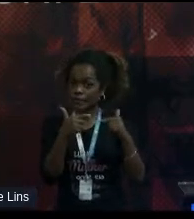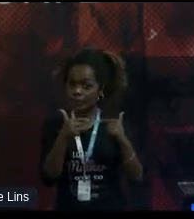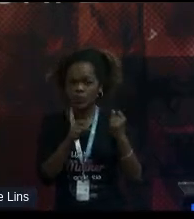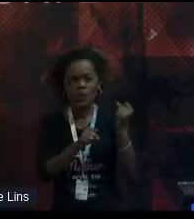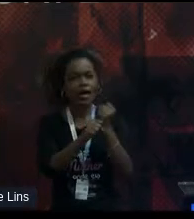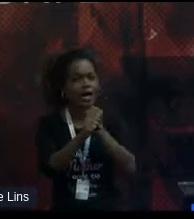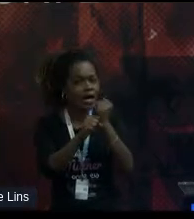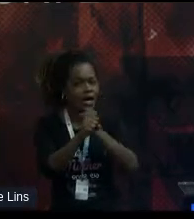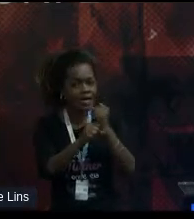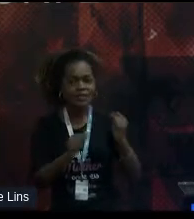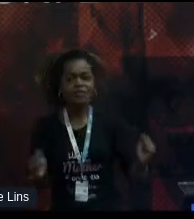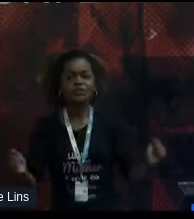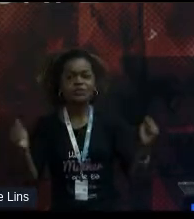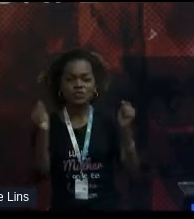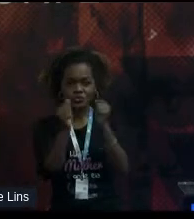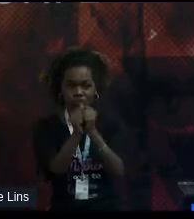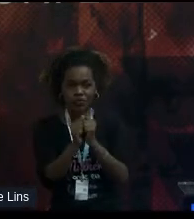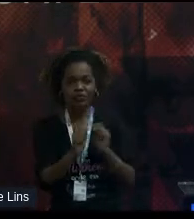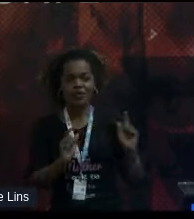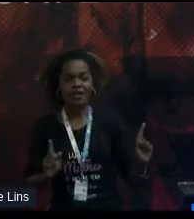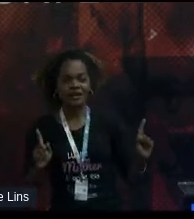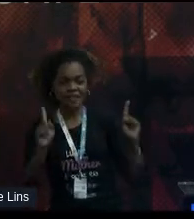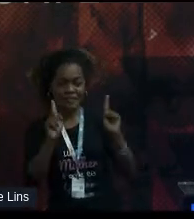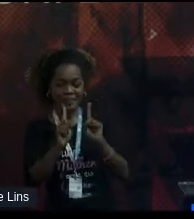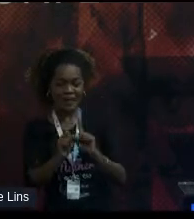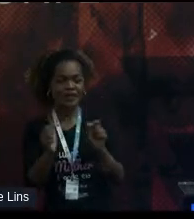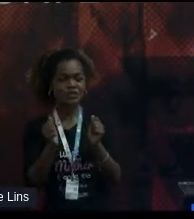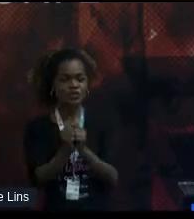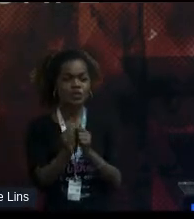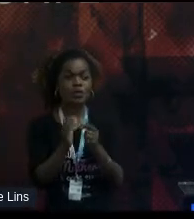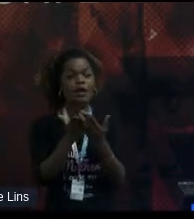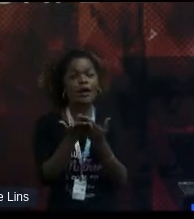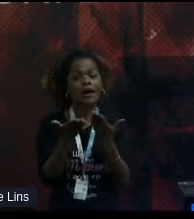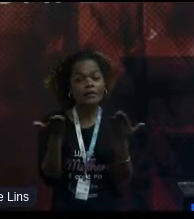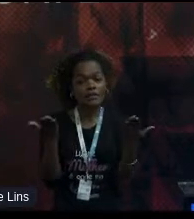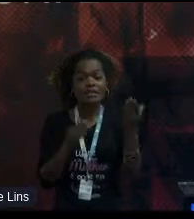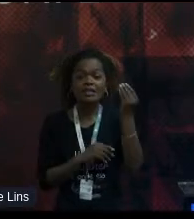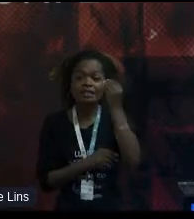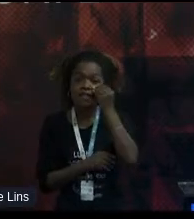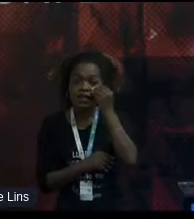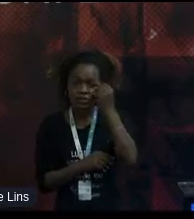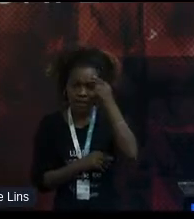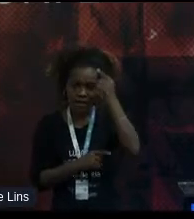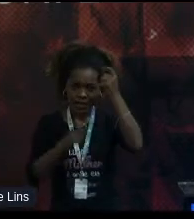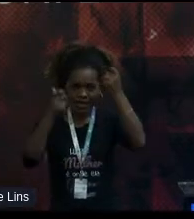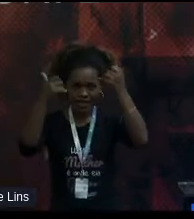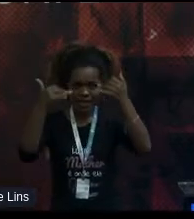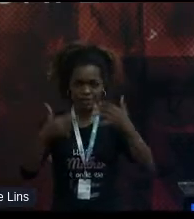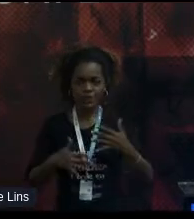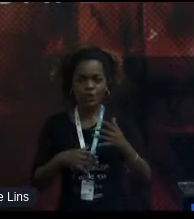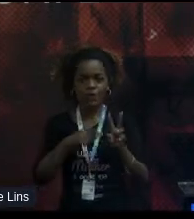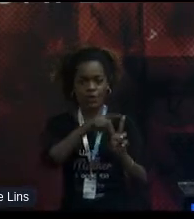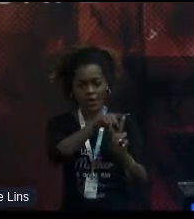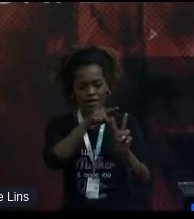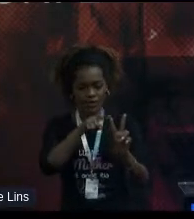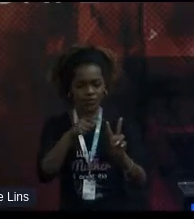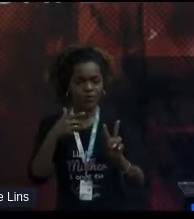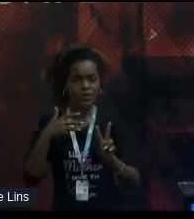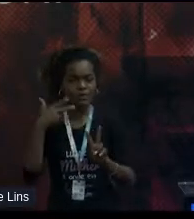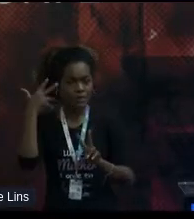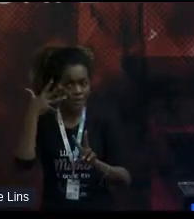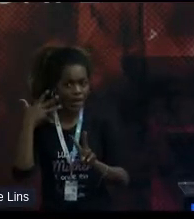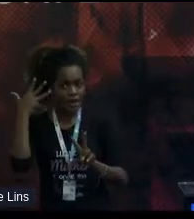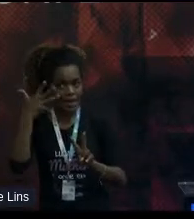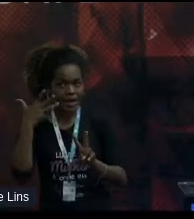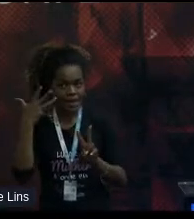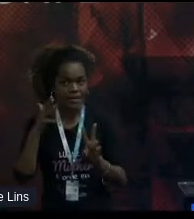Flavinho aqui como par dele, para fazer teste, igual como as meninas estavam explicando aqui, a Tamis com a isso aí. Priscila, a gente era